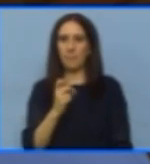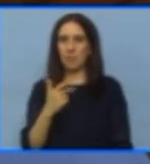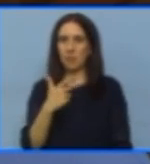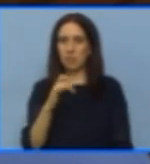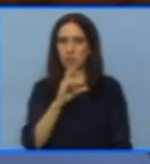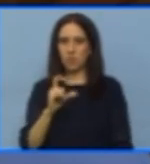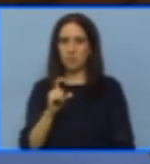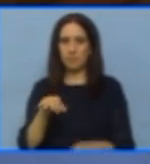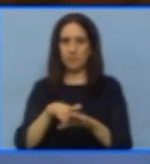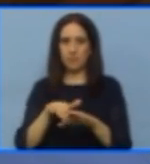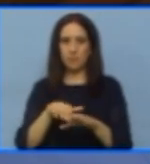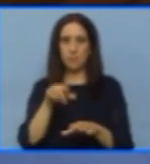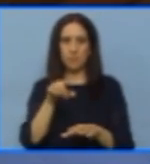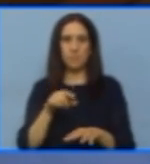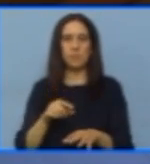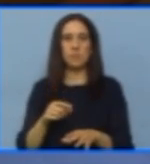participa.